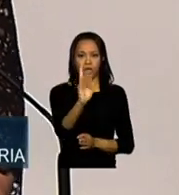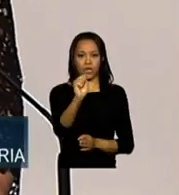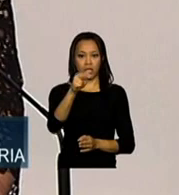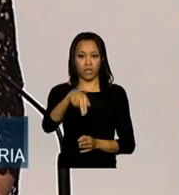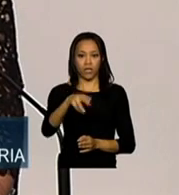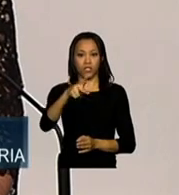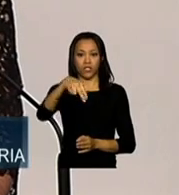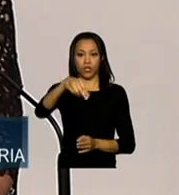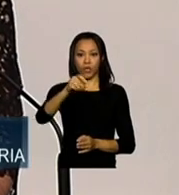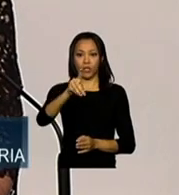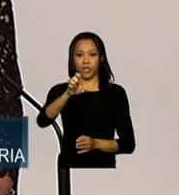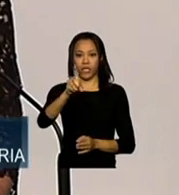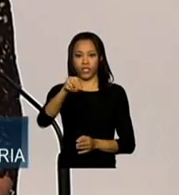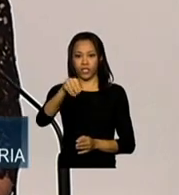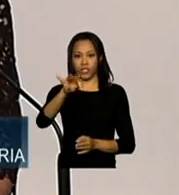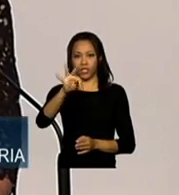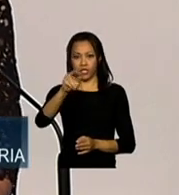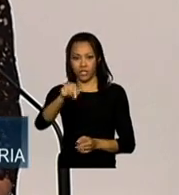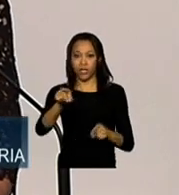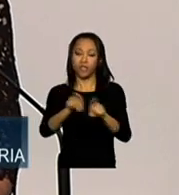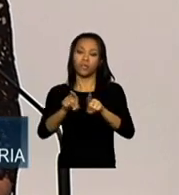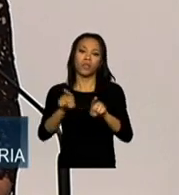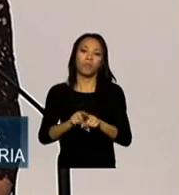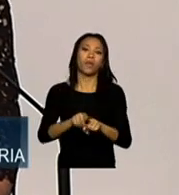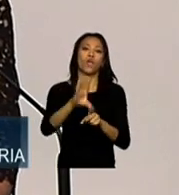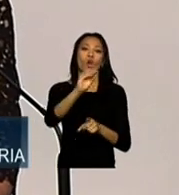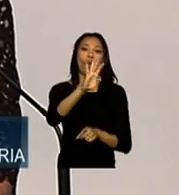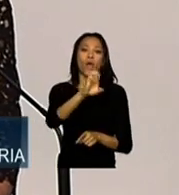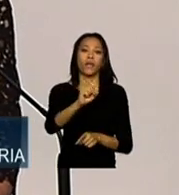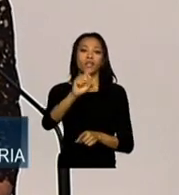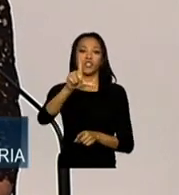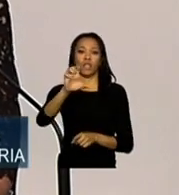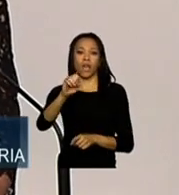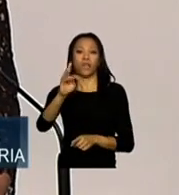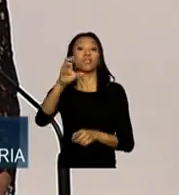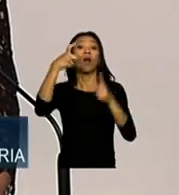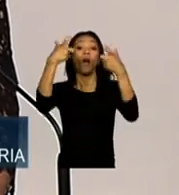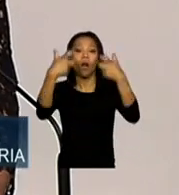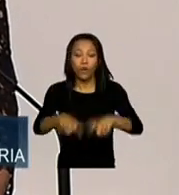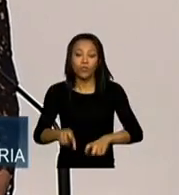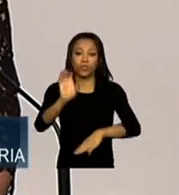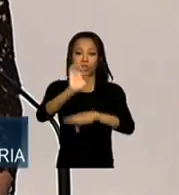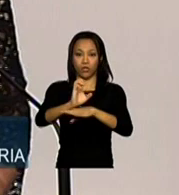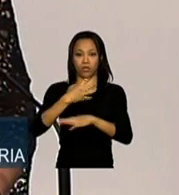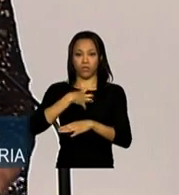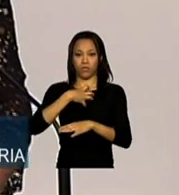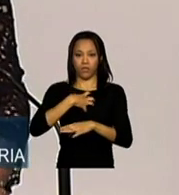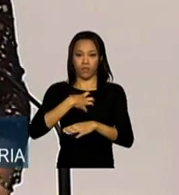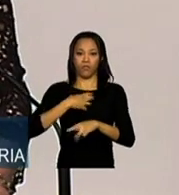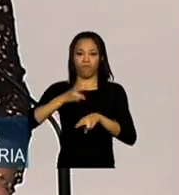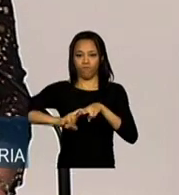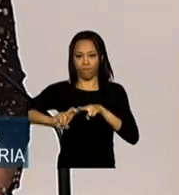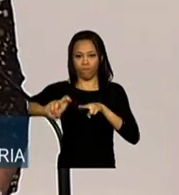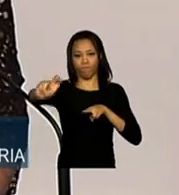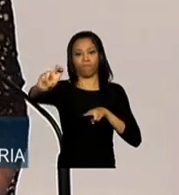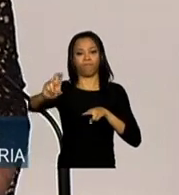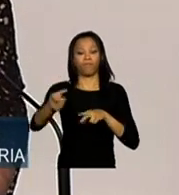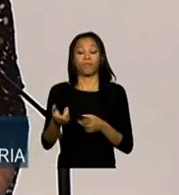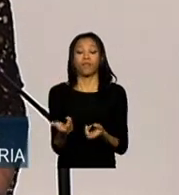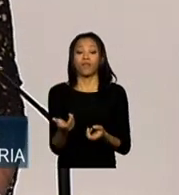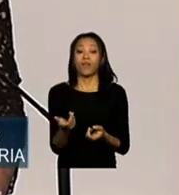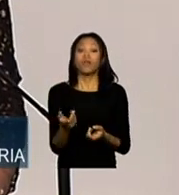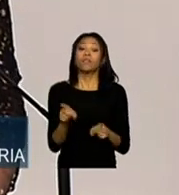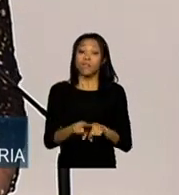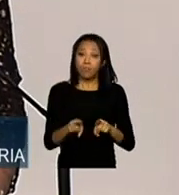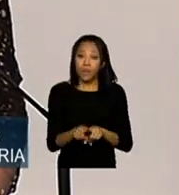transnordestina e a de integração oeste-leste na Bahia. No entanto, é necessário